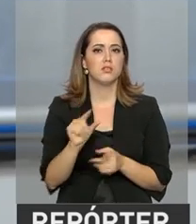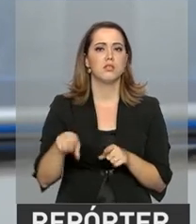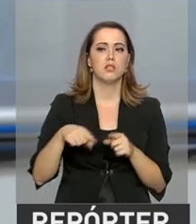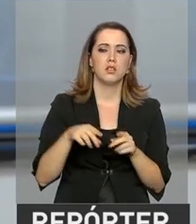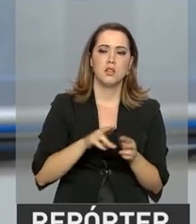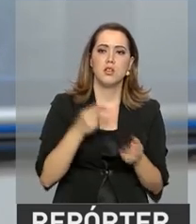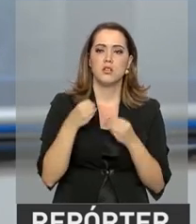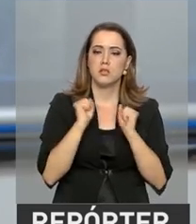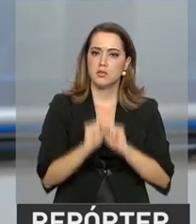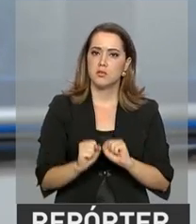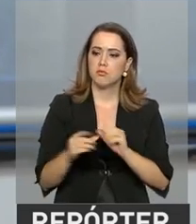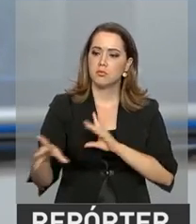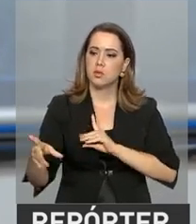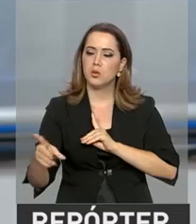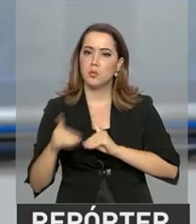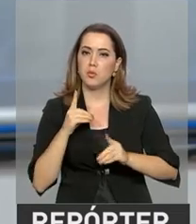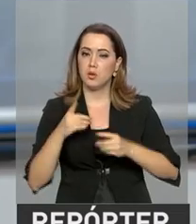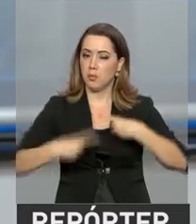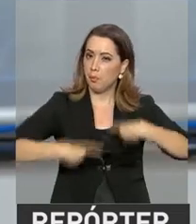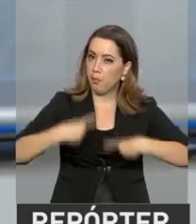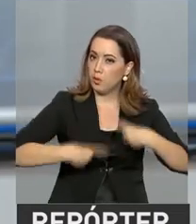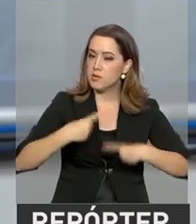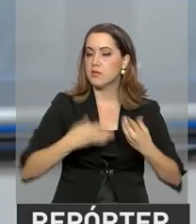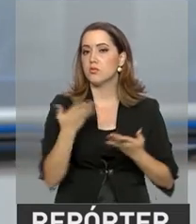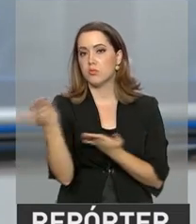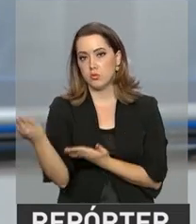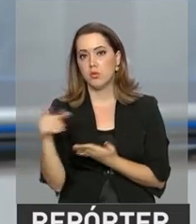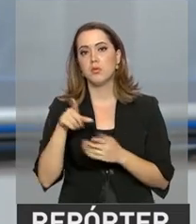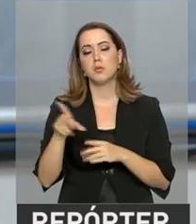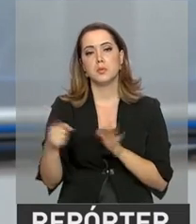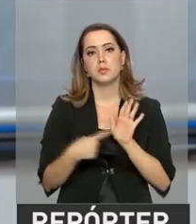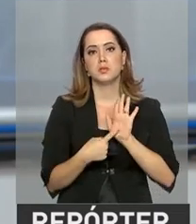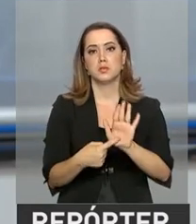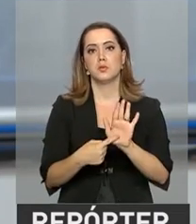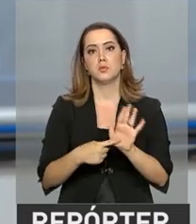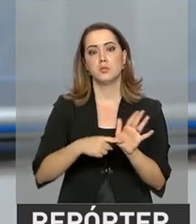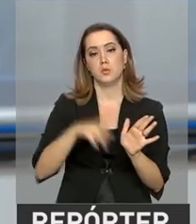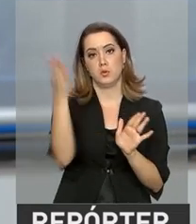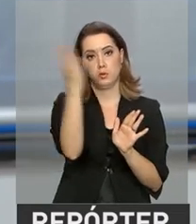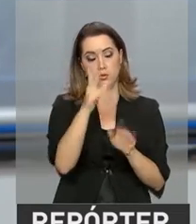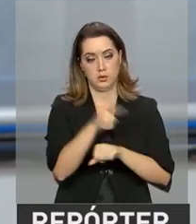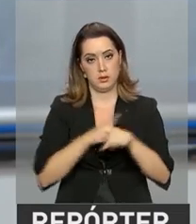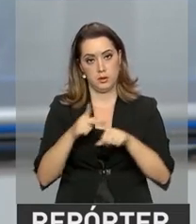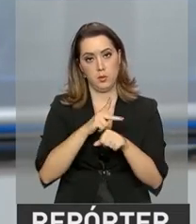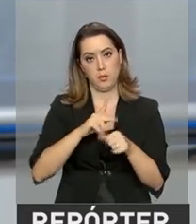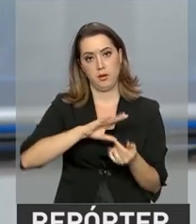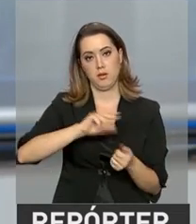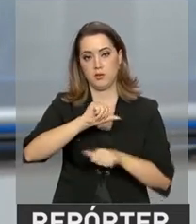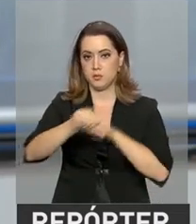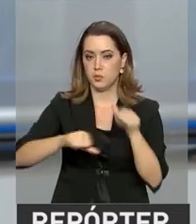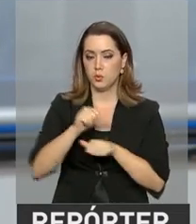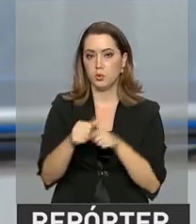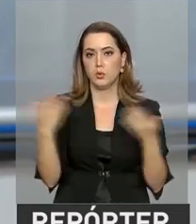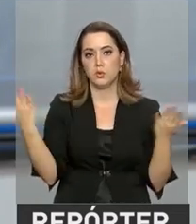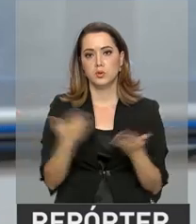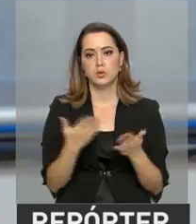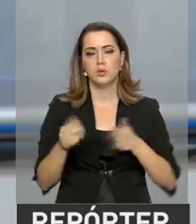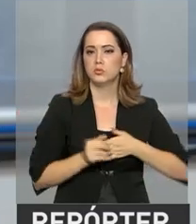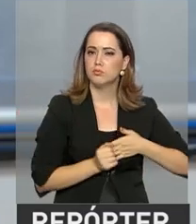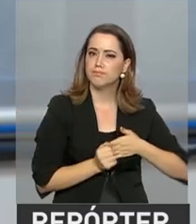serão debatidos lá Mas que indicarão que o país mudou e que está